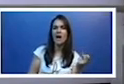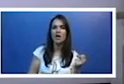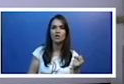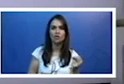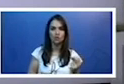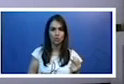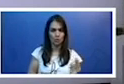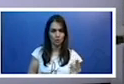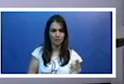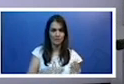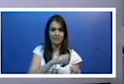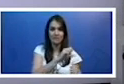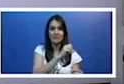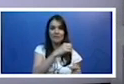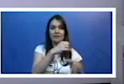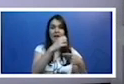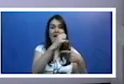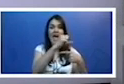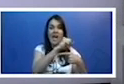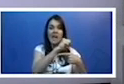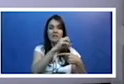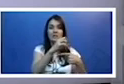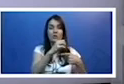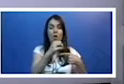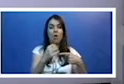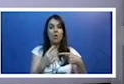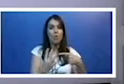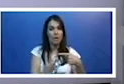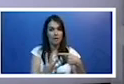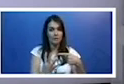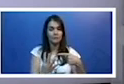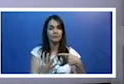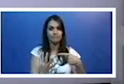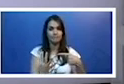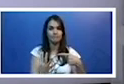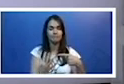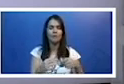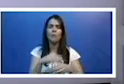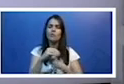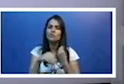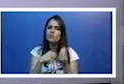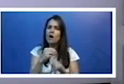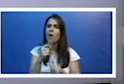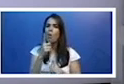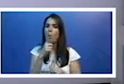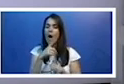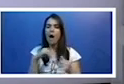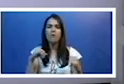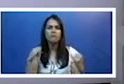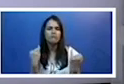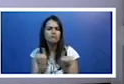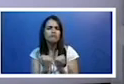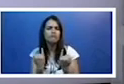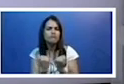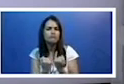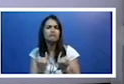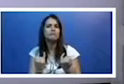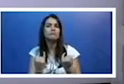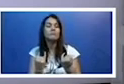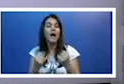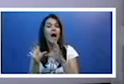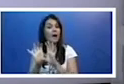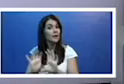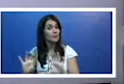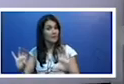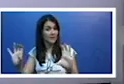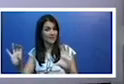2 hidrogênios ali, Então, vai se misturar na água, ocorre aí a ionização, a reação química, separa